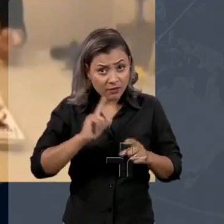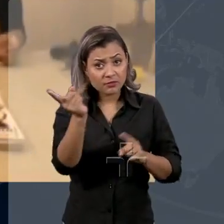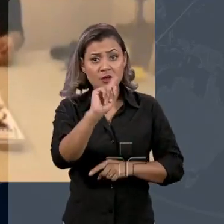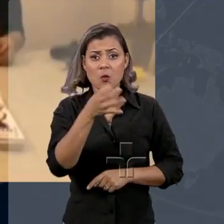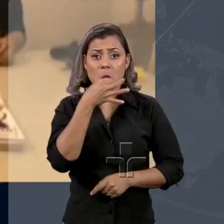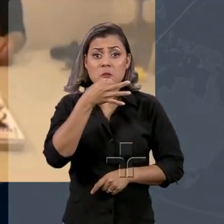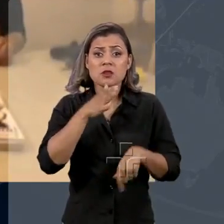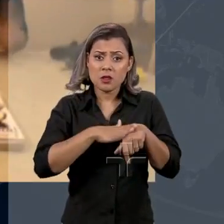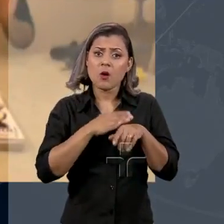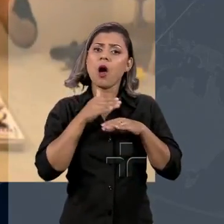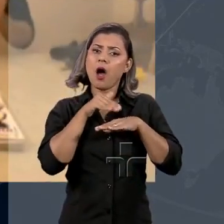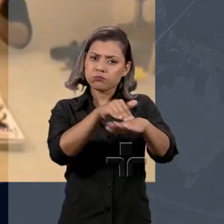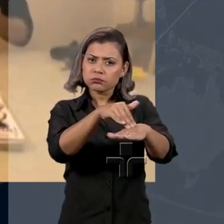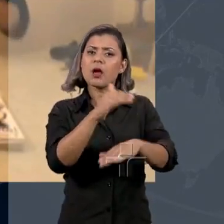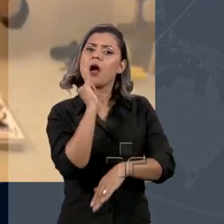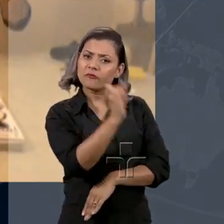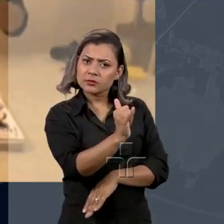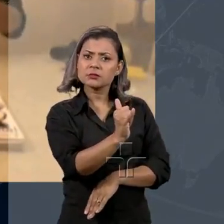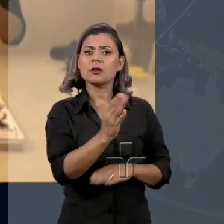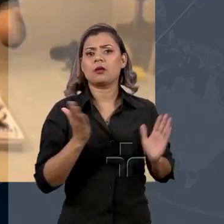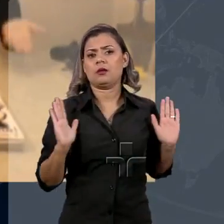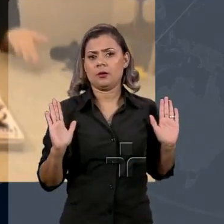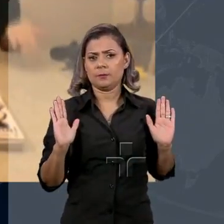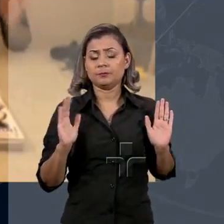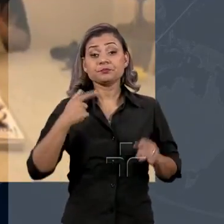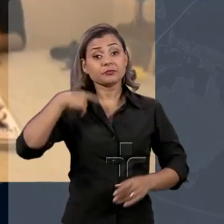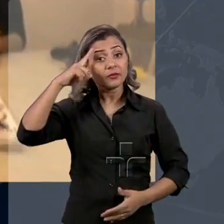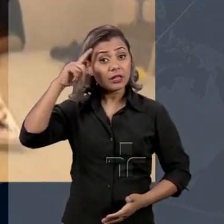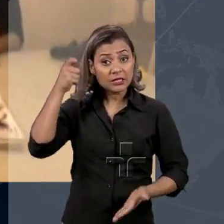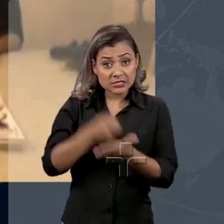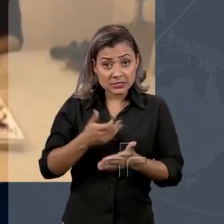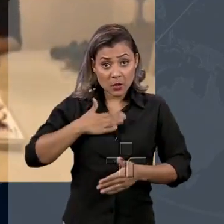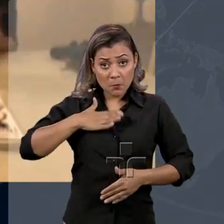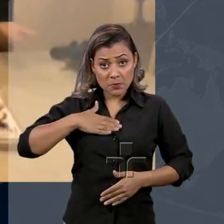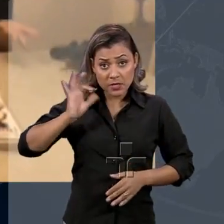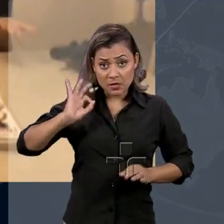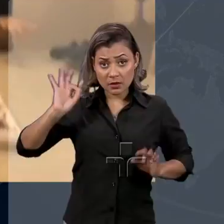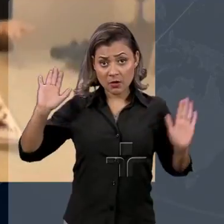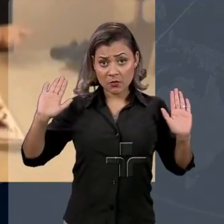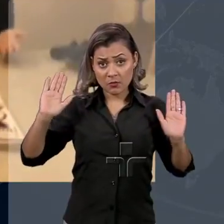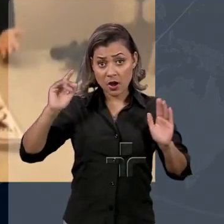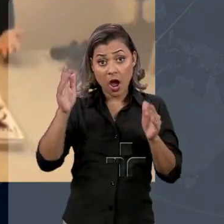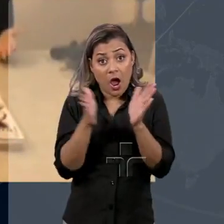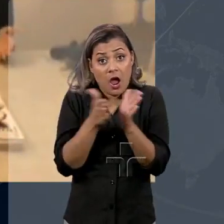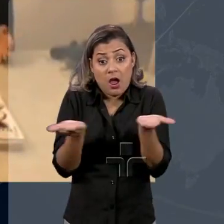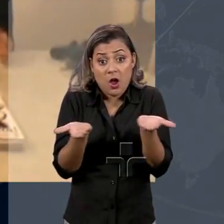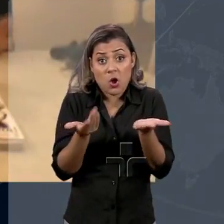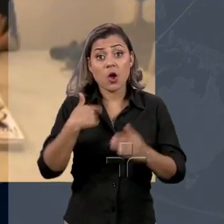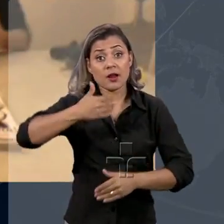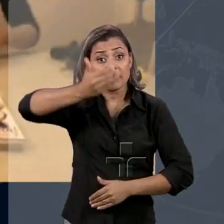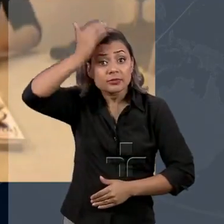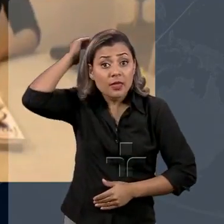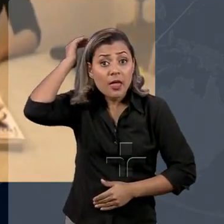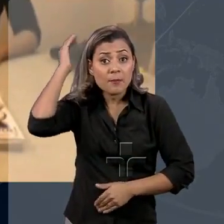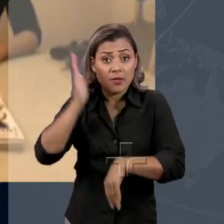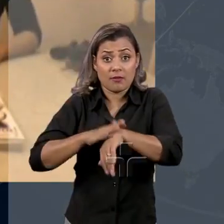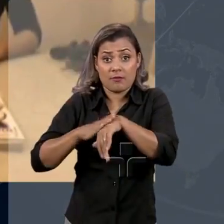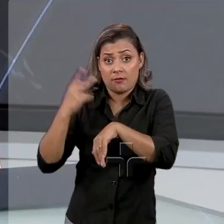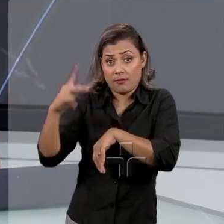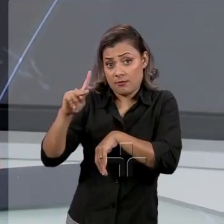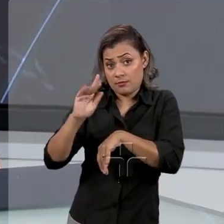inoportuno aquilo no momento, mas a decisão não é minha. A decisão agora está nas mãos do presidente Michel Temer, se vai sancionar ou vai